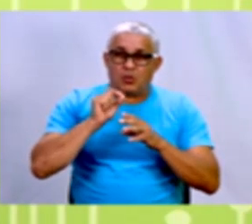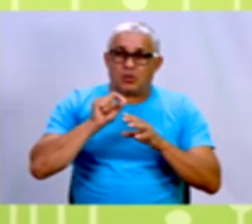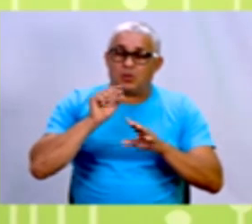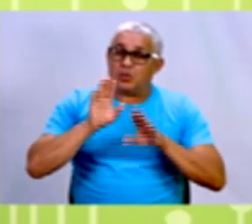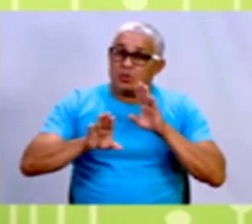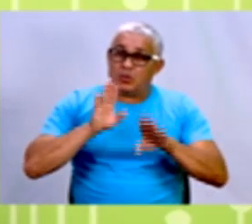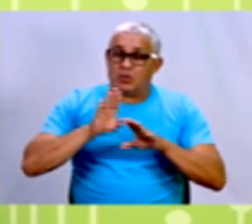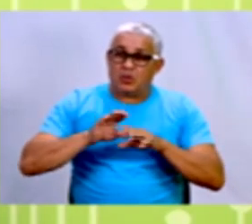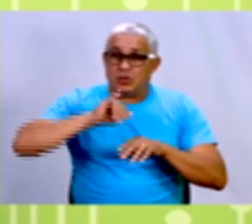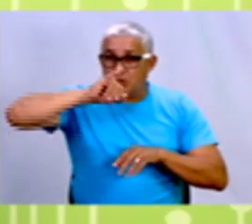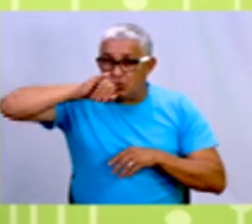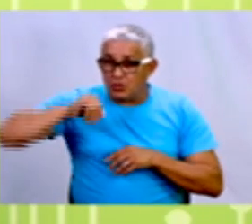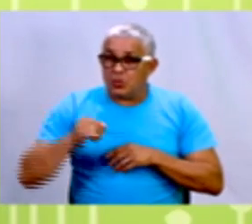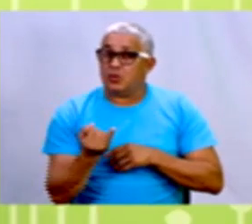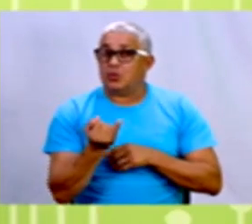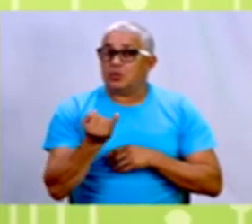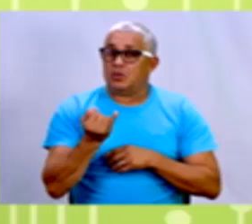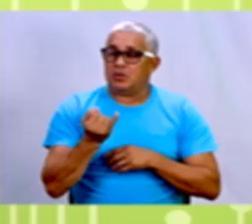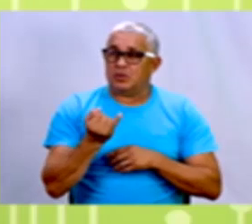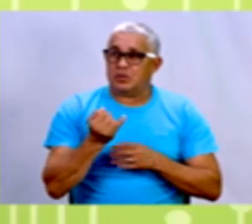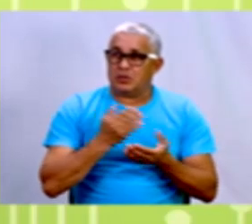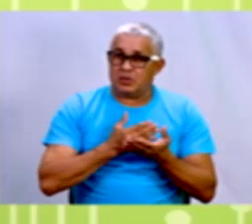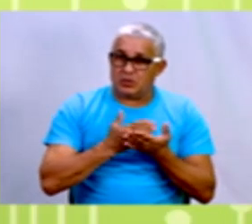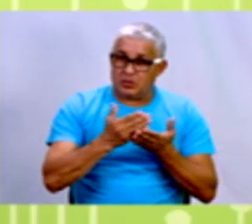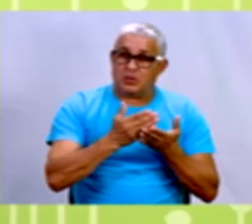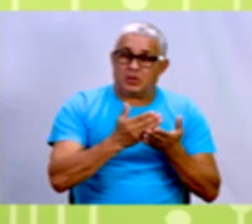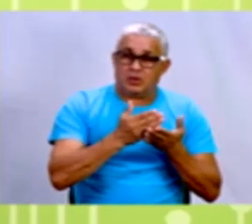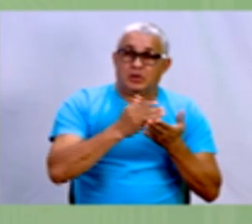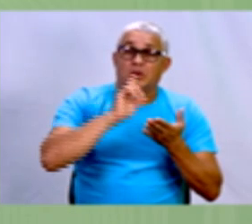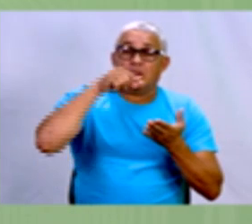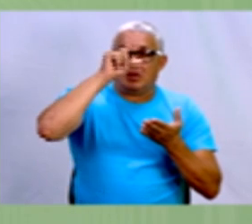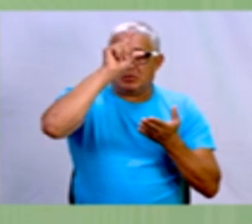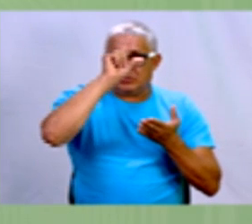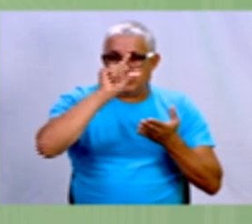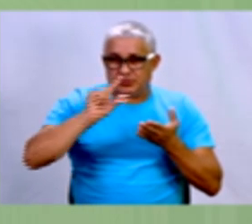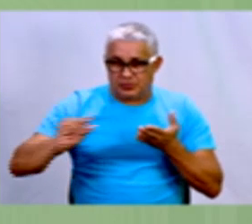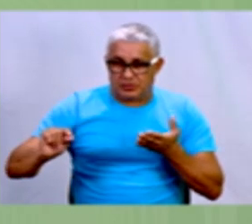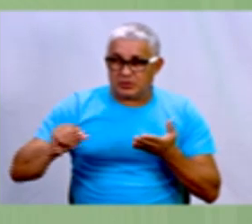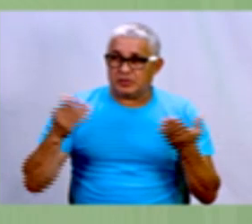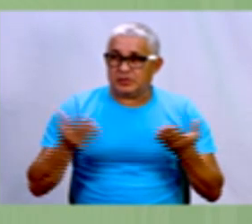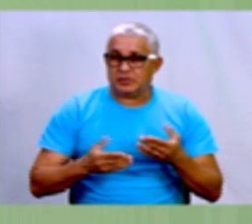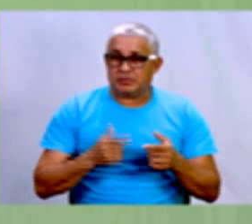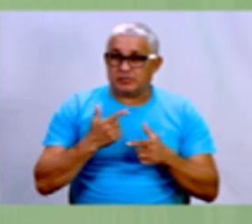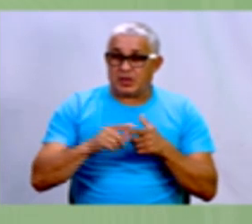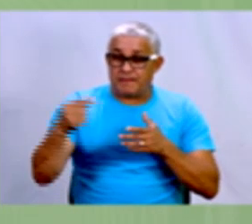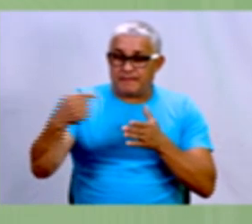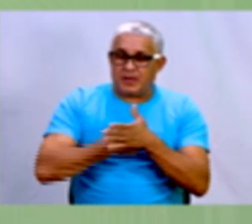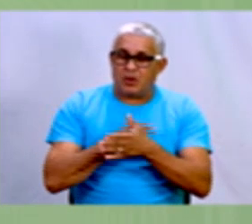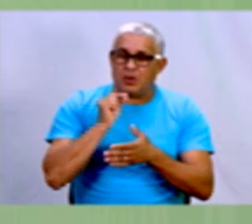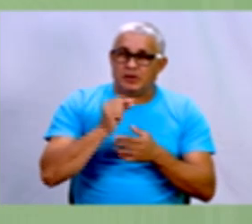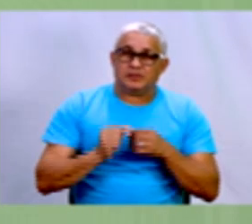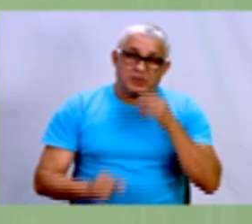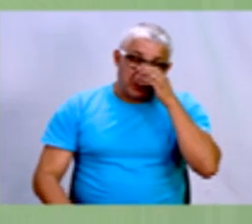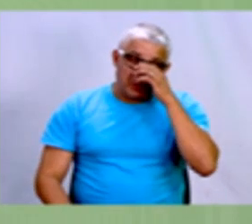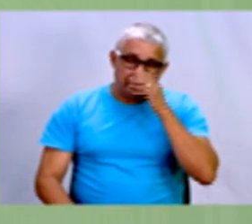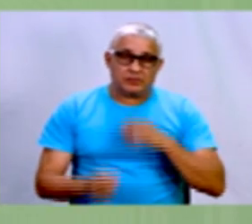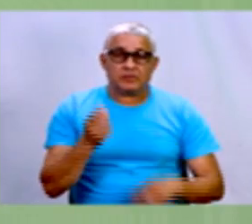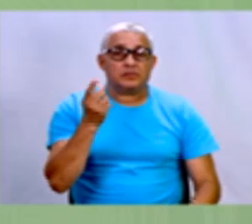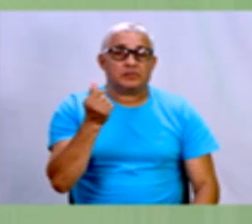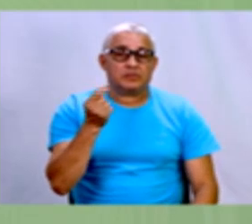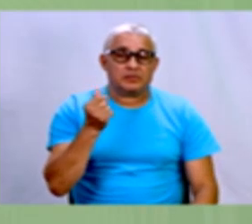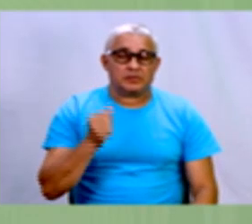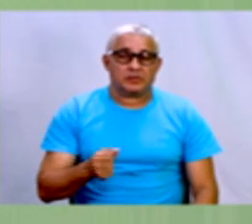ser o valor dos juros, que vai começar um valor e vai diminuindo, né? Mas agora, o problema está perguntando para a gente qual seria o valor